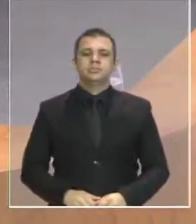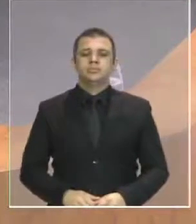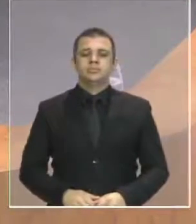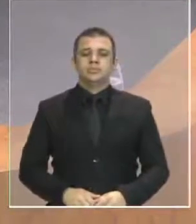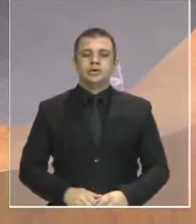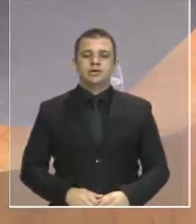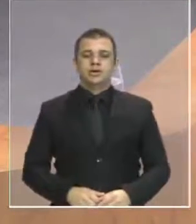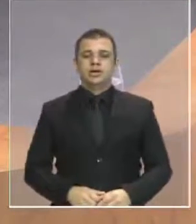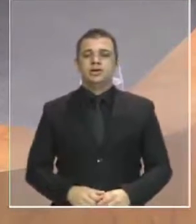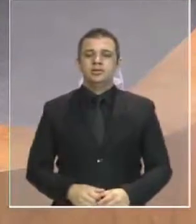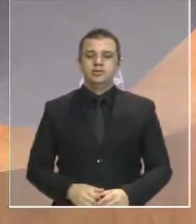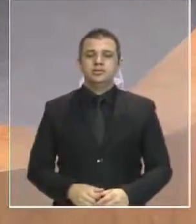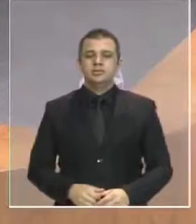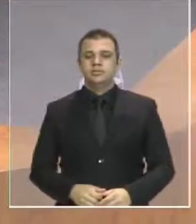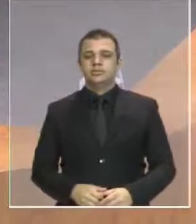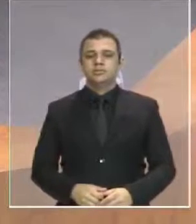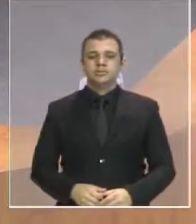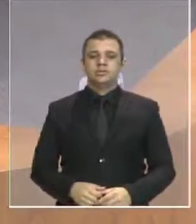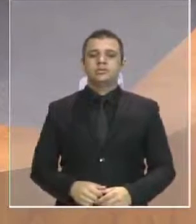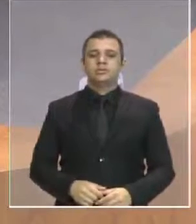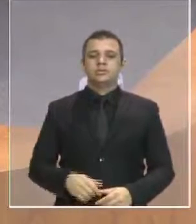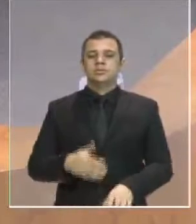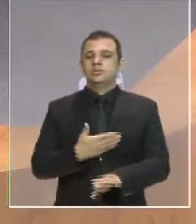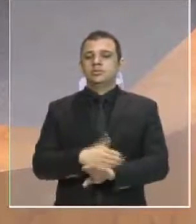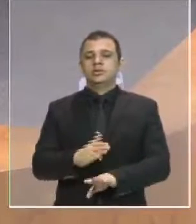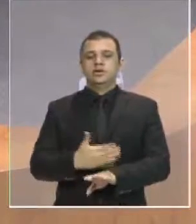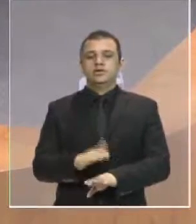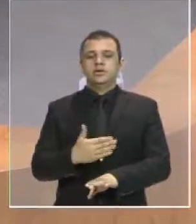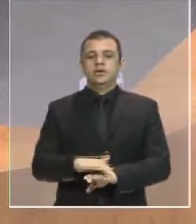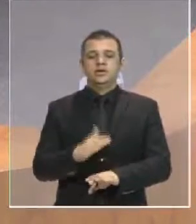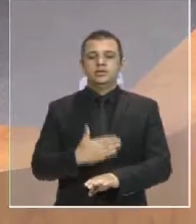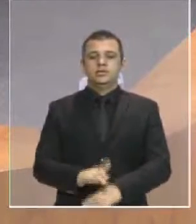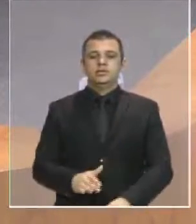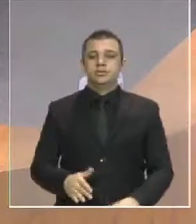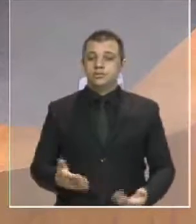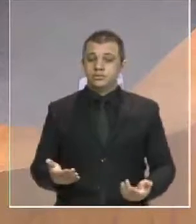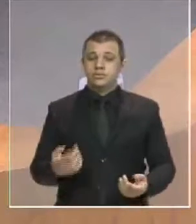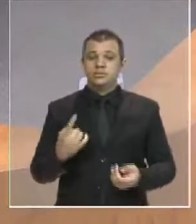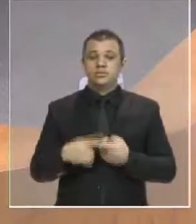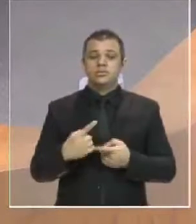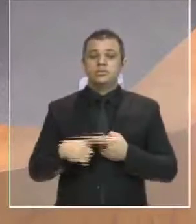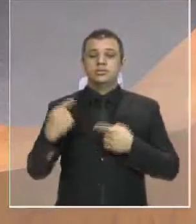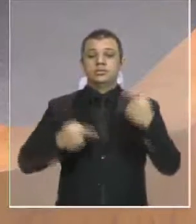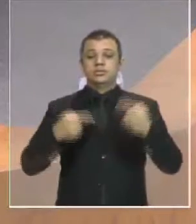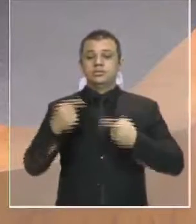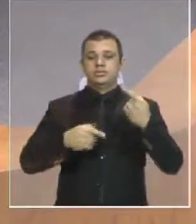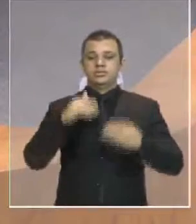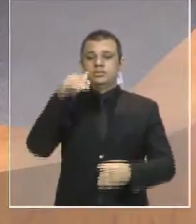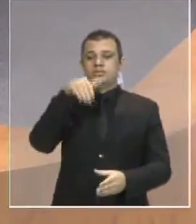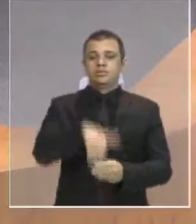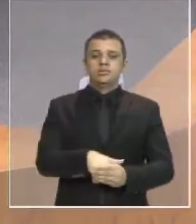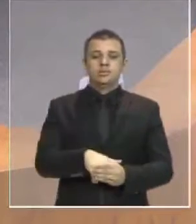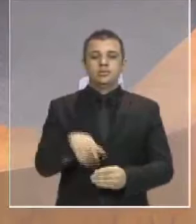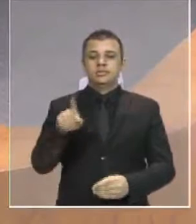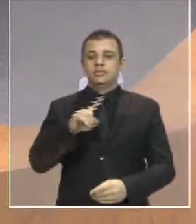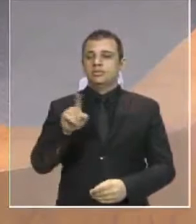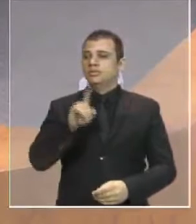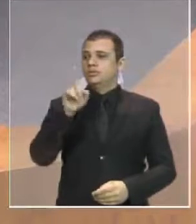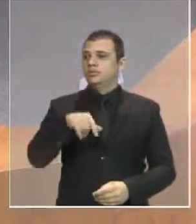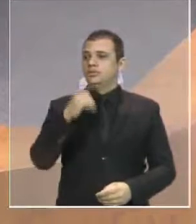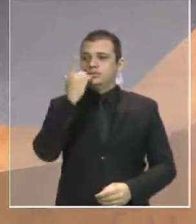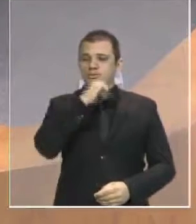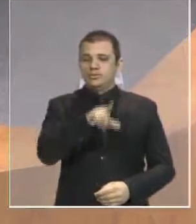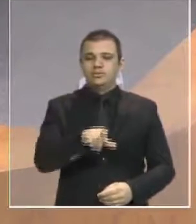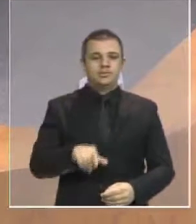prática. Porque o debate eleitoral não leva vantagem. A apuração de fato dos